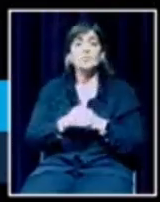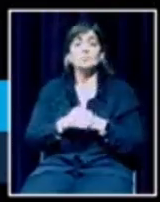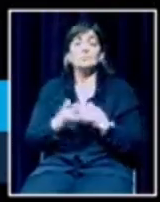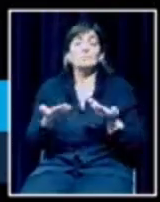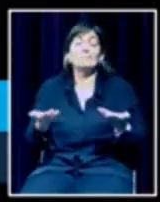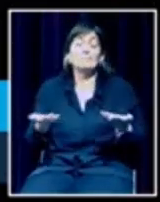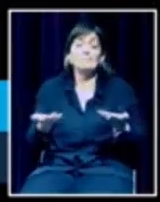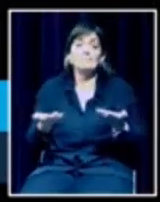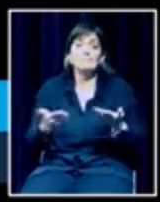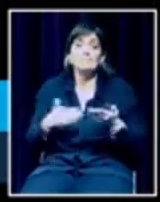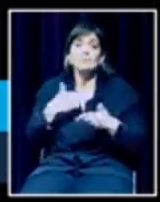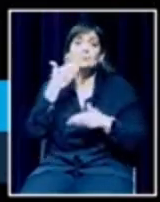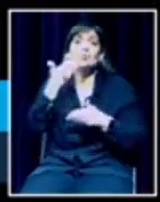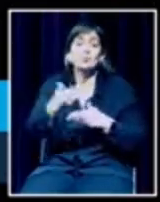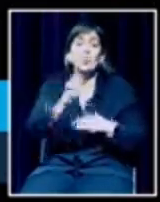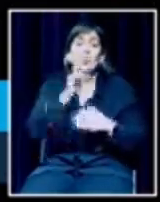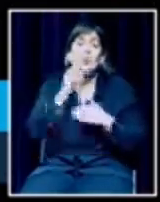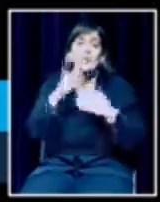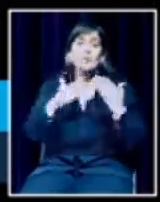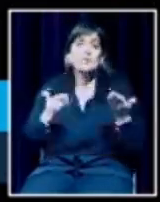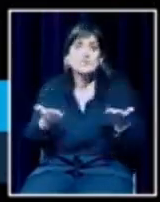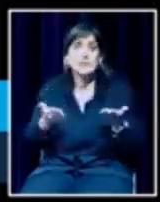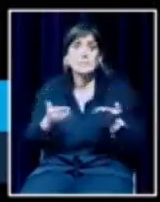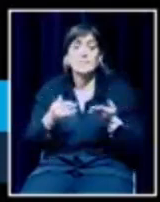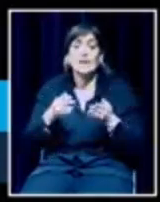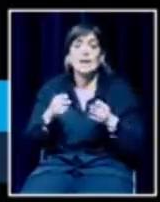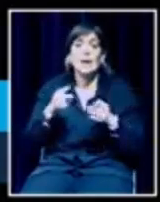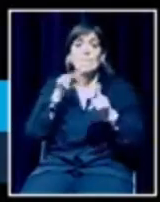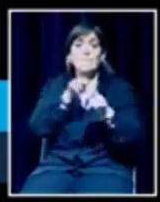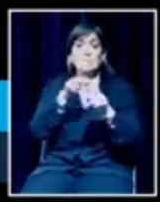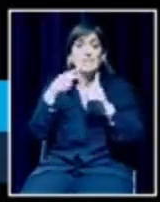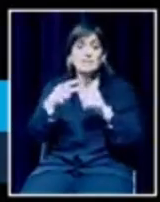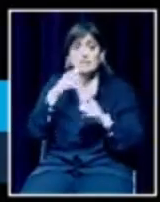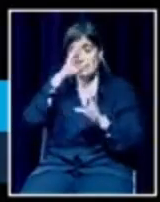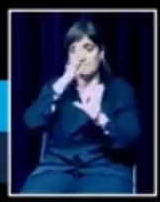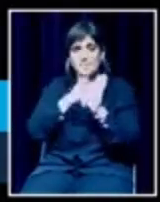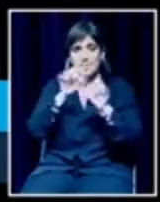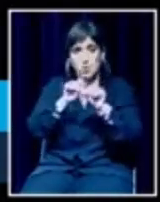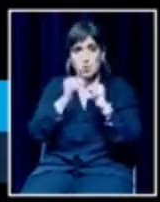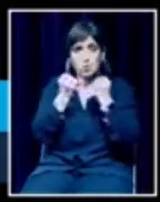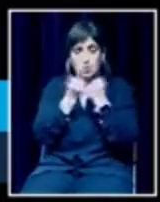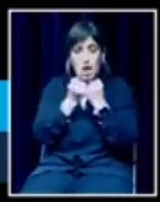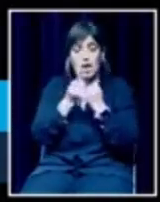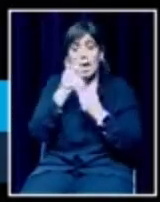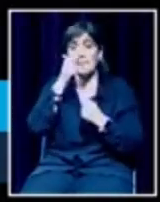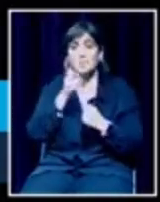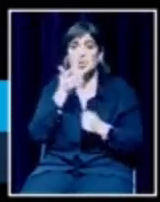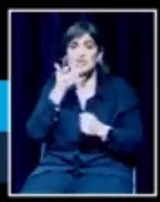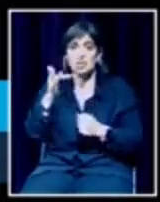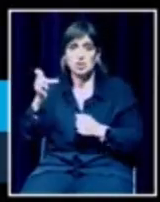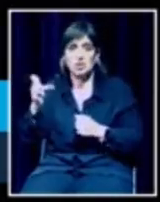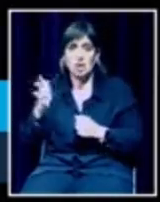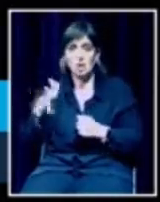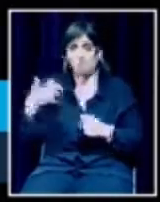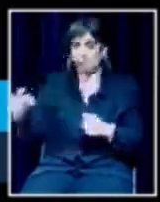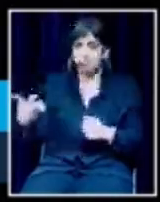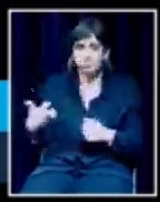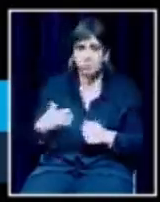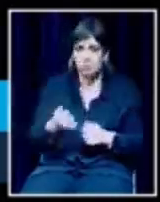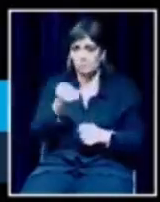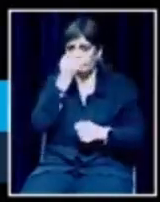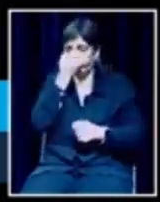curto prazo disso sob ponto de vista psicossocial O imigrante em si se revolta se